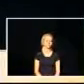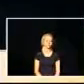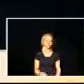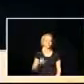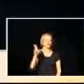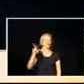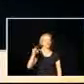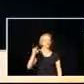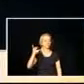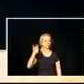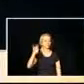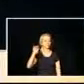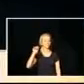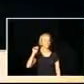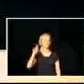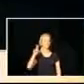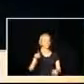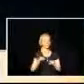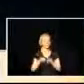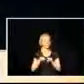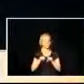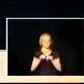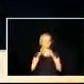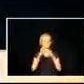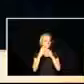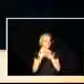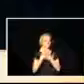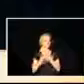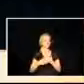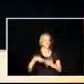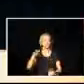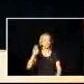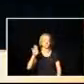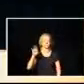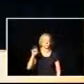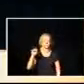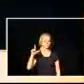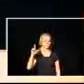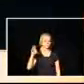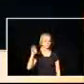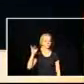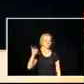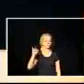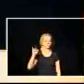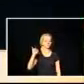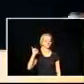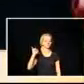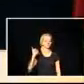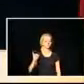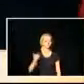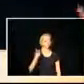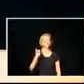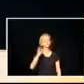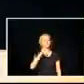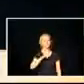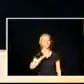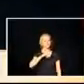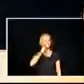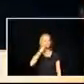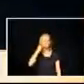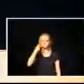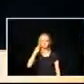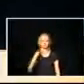José Balbi. Nós temos que manifestar também que esses servidores, eles merecem um reajuste muito maior.